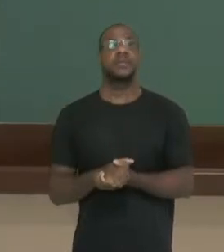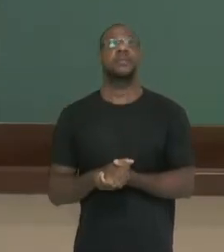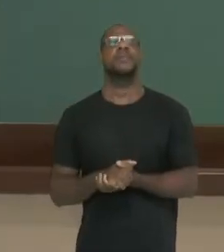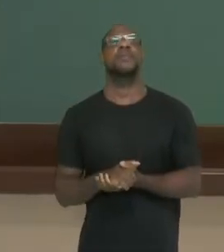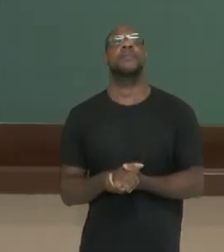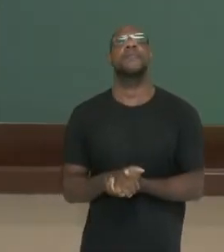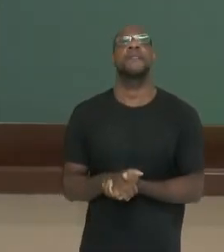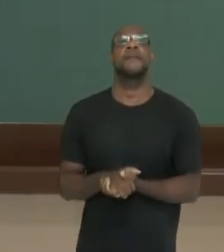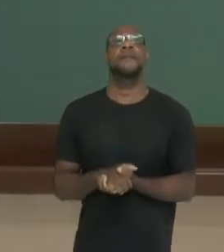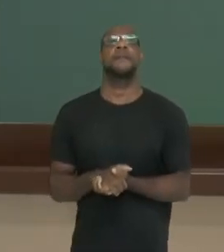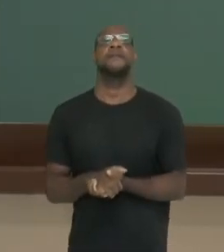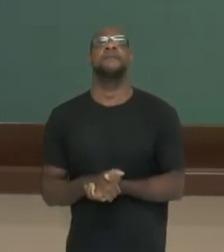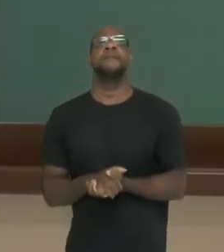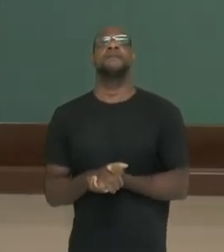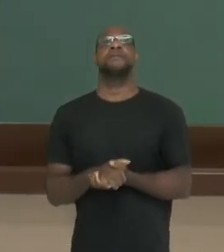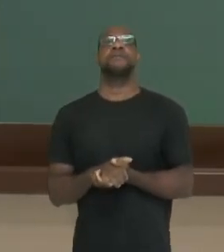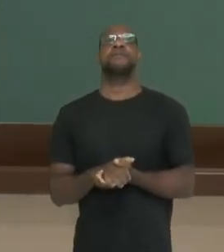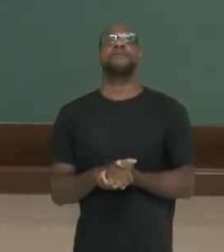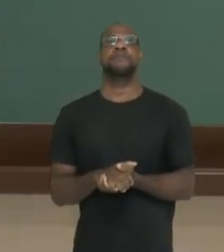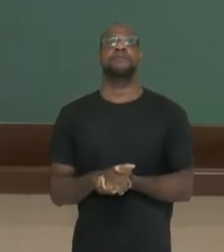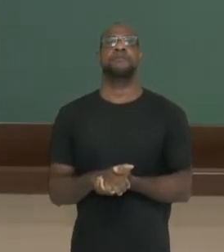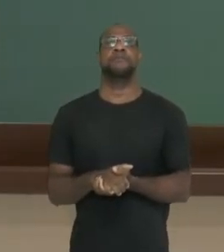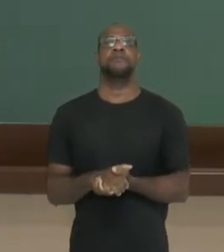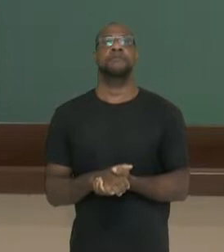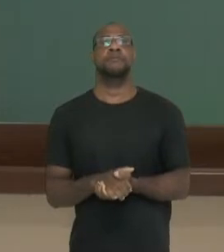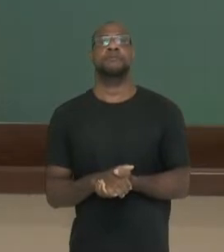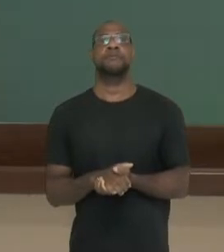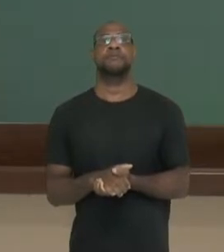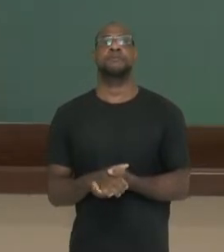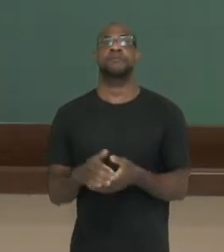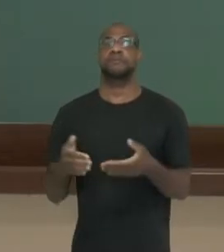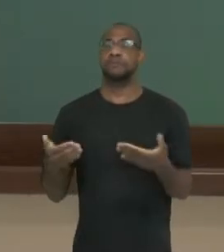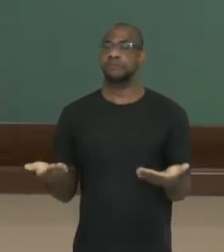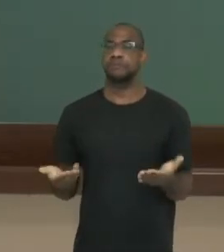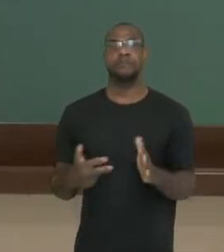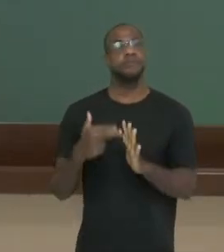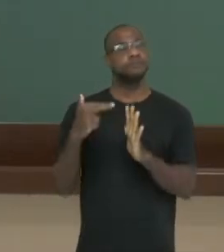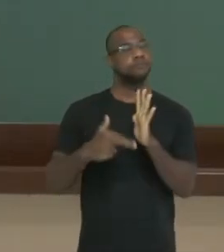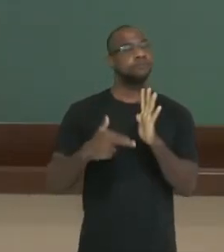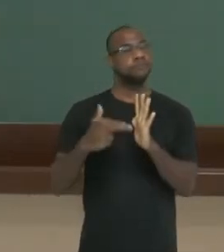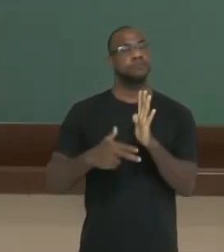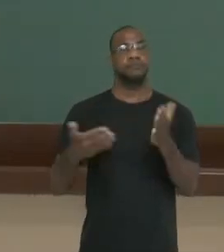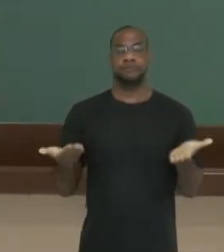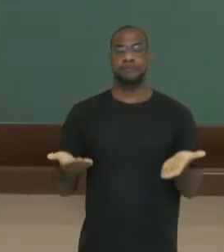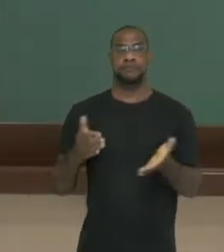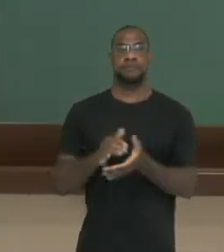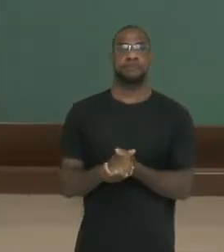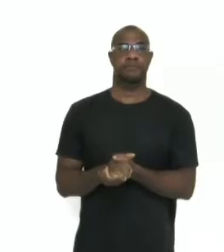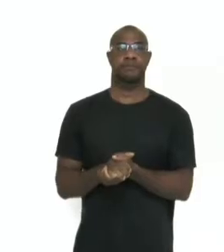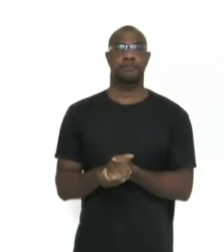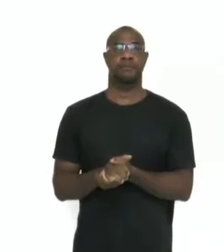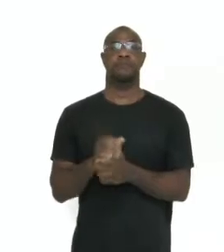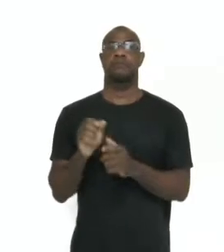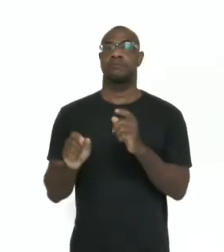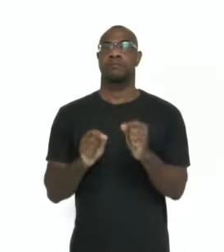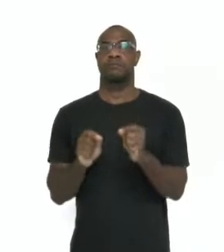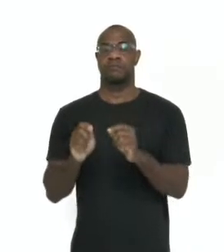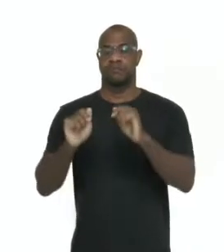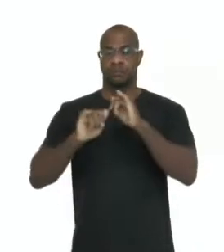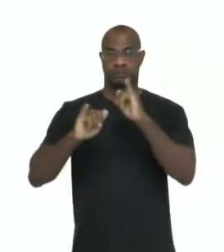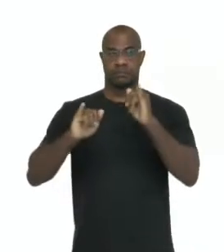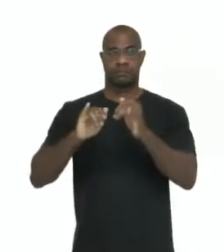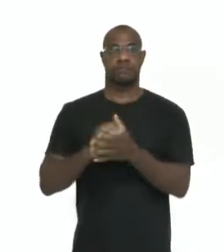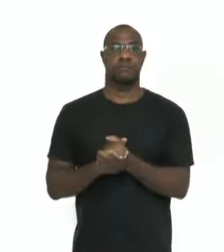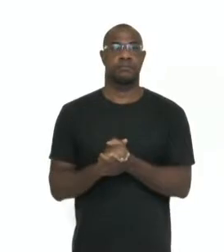o qual ele foi contratado, ok? Então convido vocês a fazer a leitura aqui de um texto, né, com a seguinte manchete.